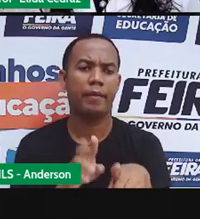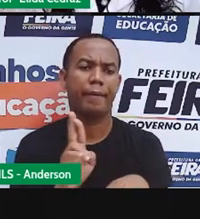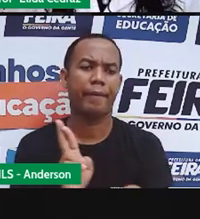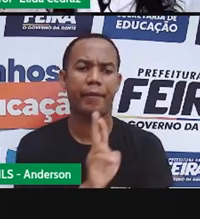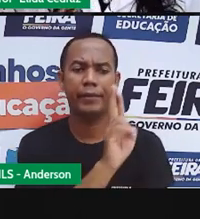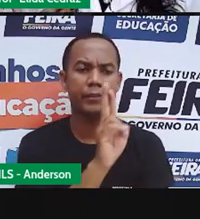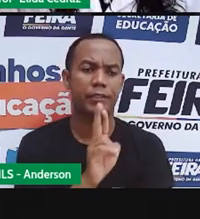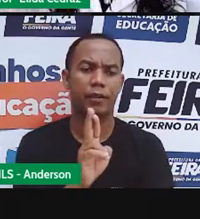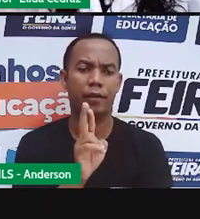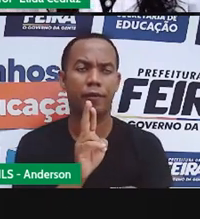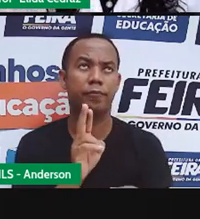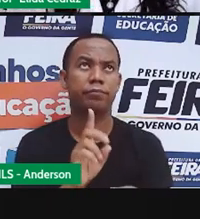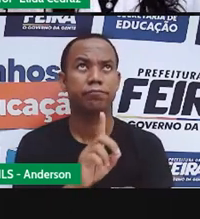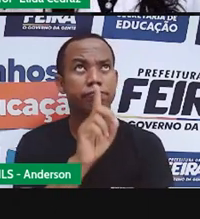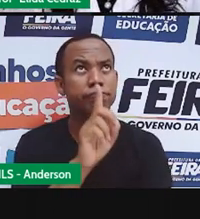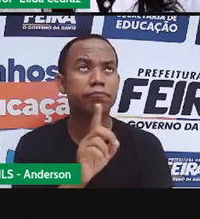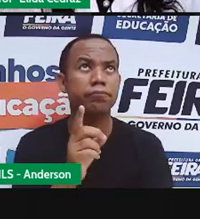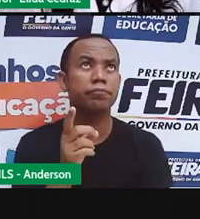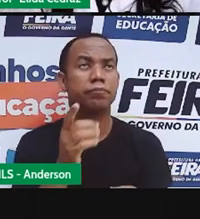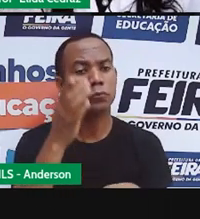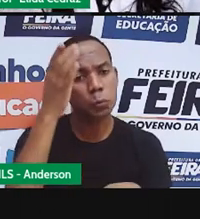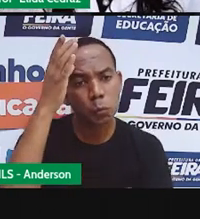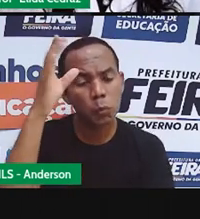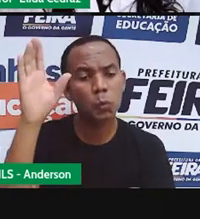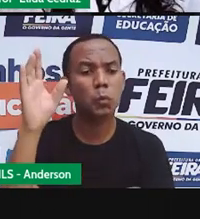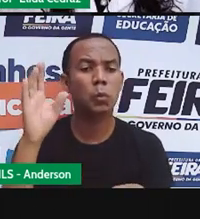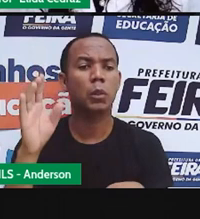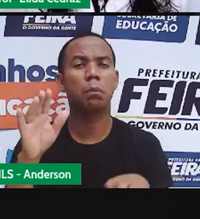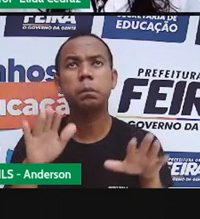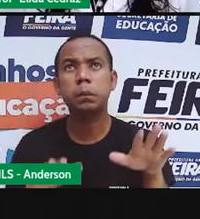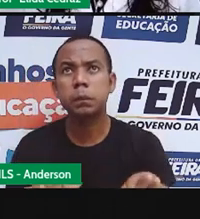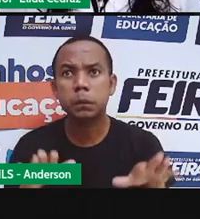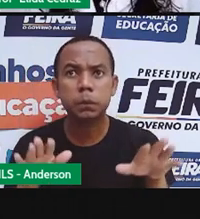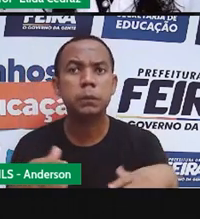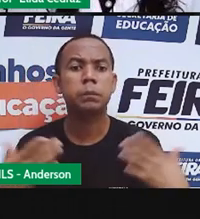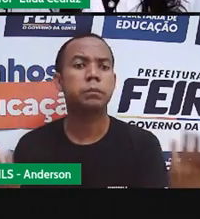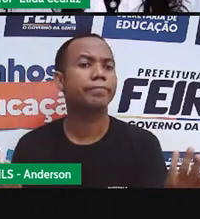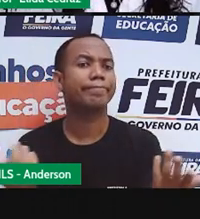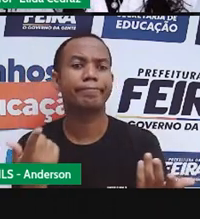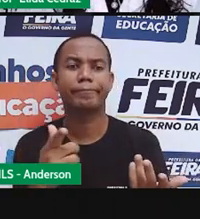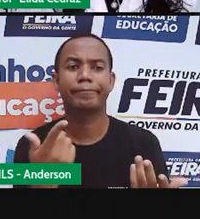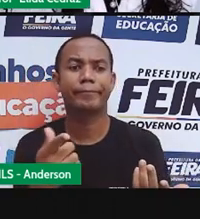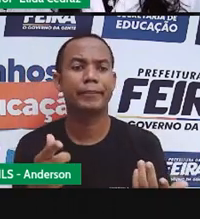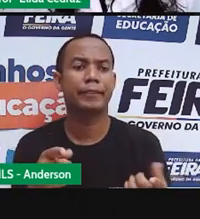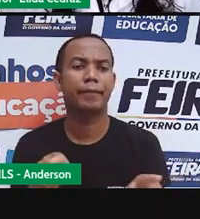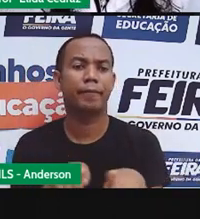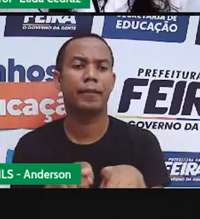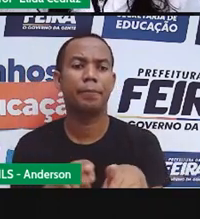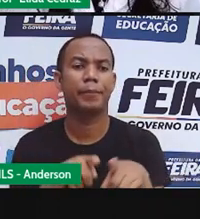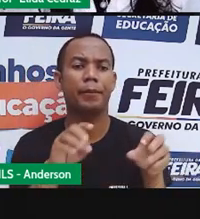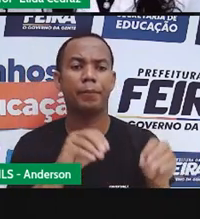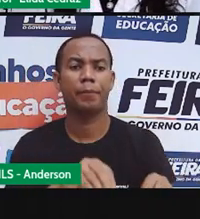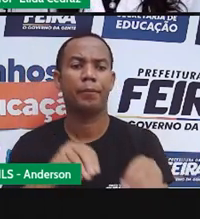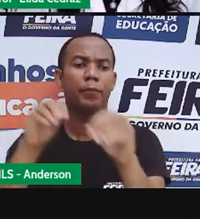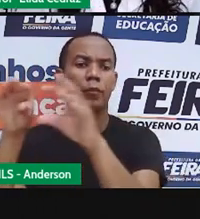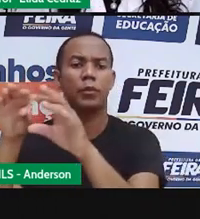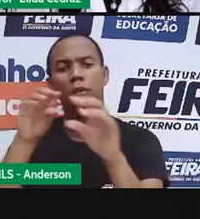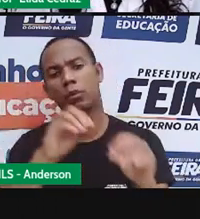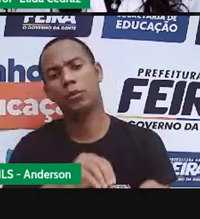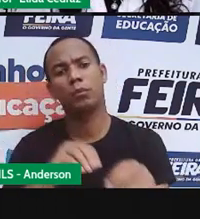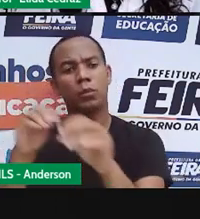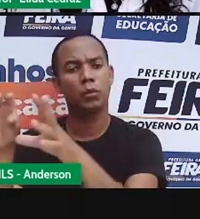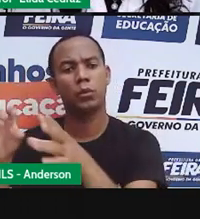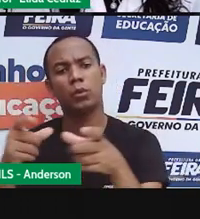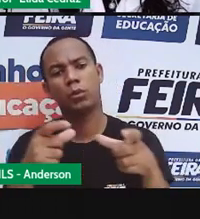religião, de utilizar os seus costumes, e eles foram morar em lugares com outras tribos